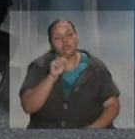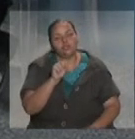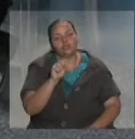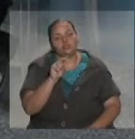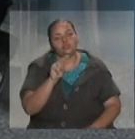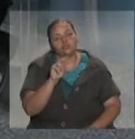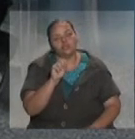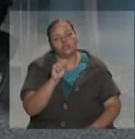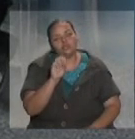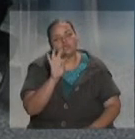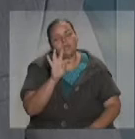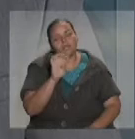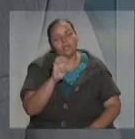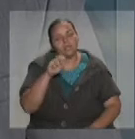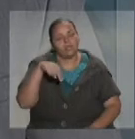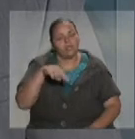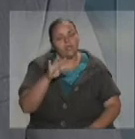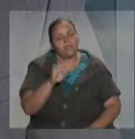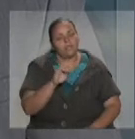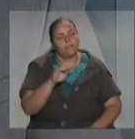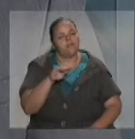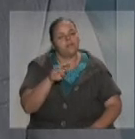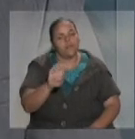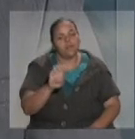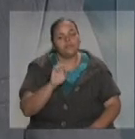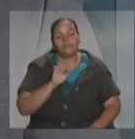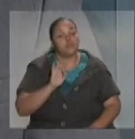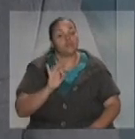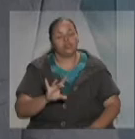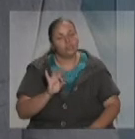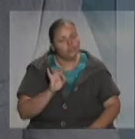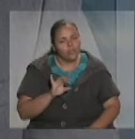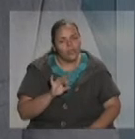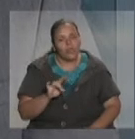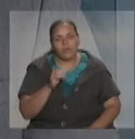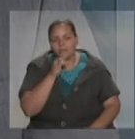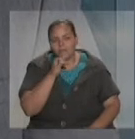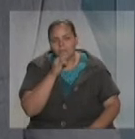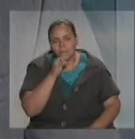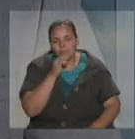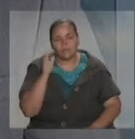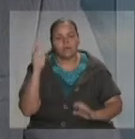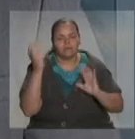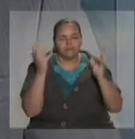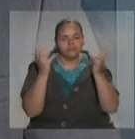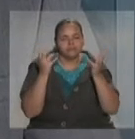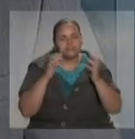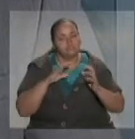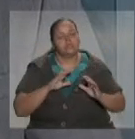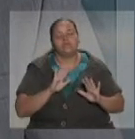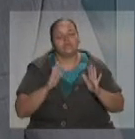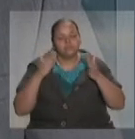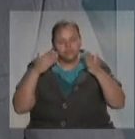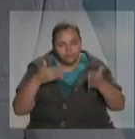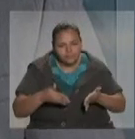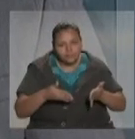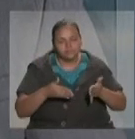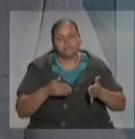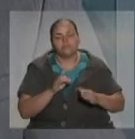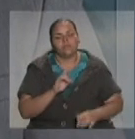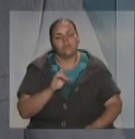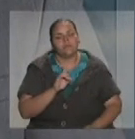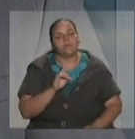de que a sustentabilidade ela não é um conceito voltado só para a esfera ambiental, né? Costuma